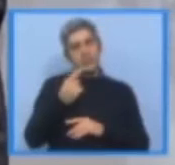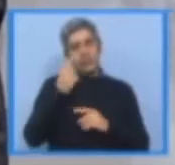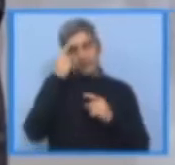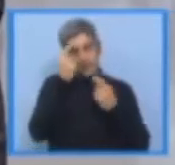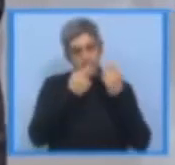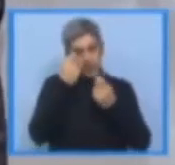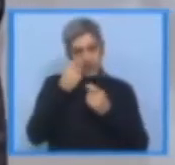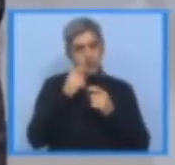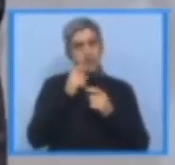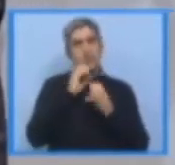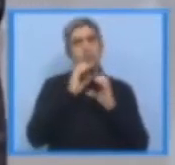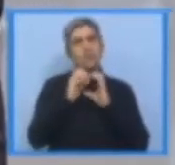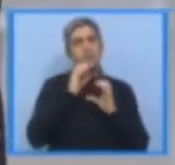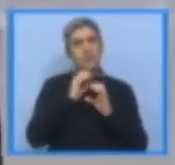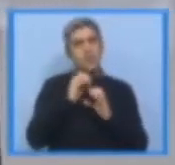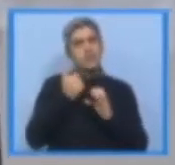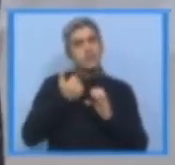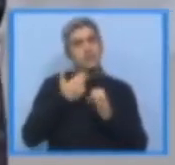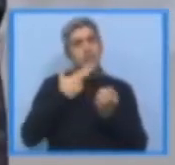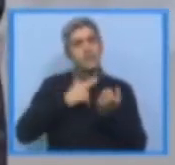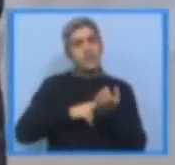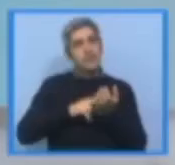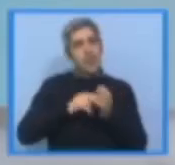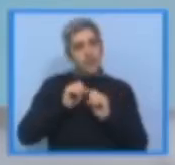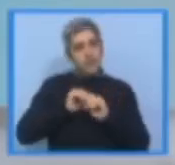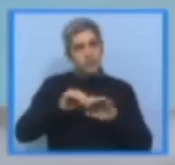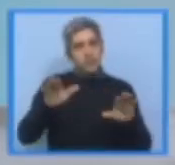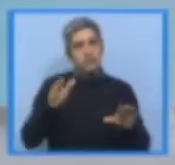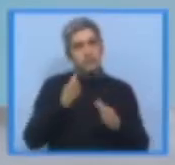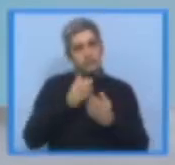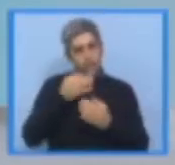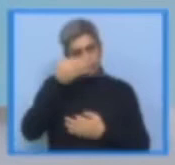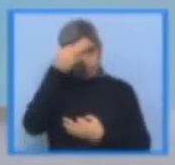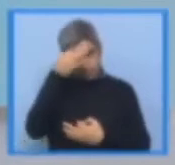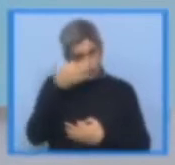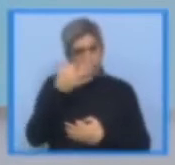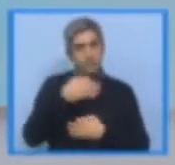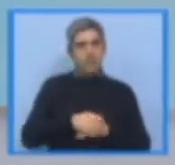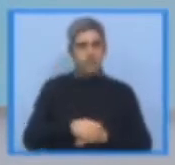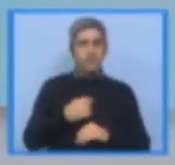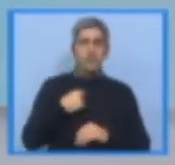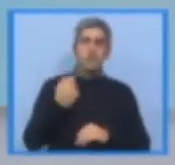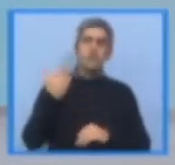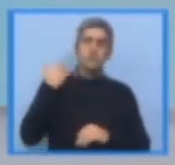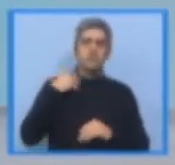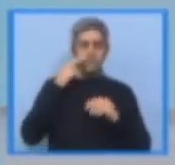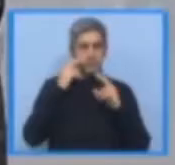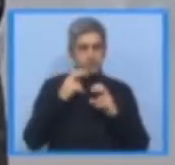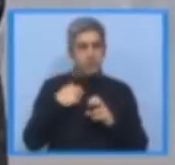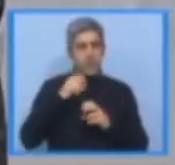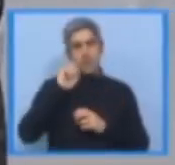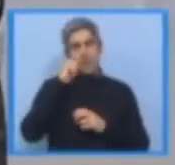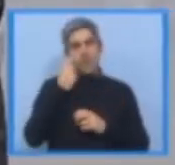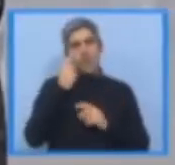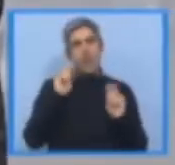refletirmos sobre o fenómeno da comunicação e a verdade. Porque nós, aliás, eu há dias fazia uma pesquisa e reparei